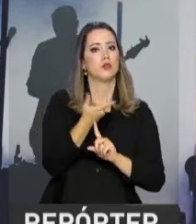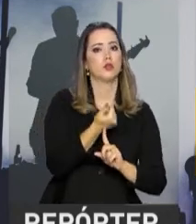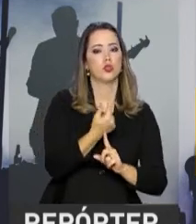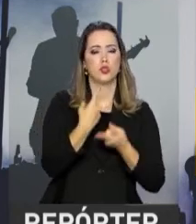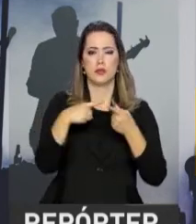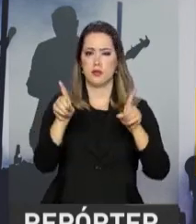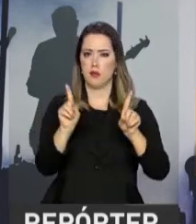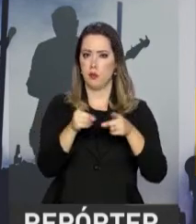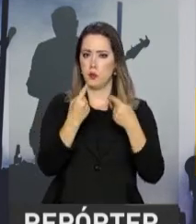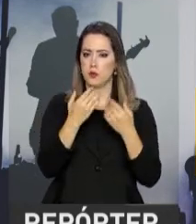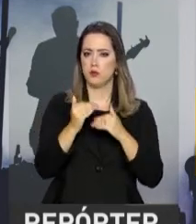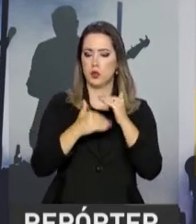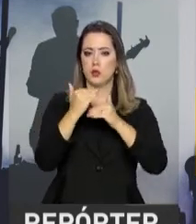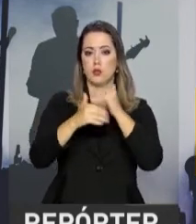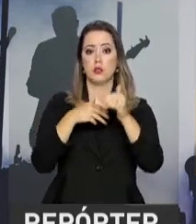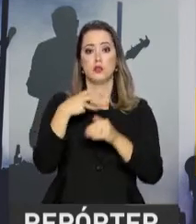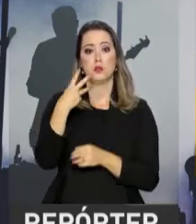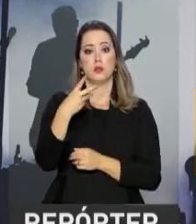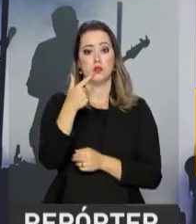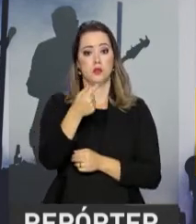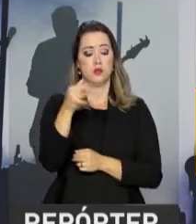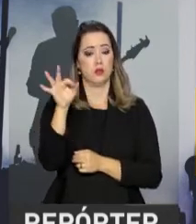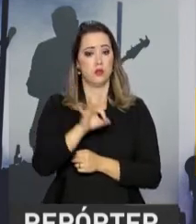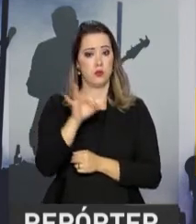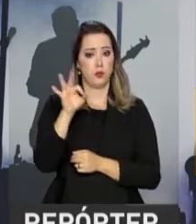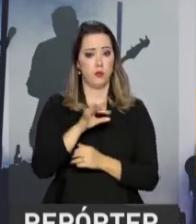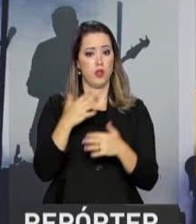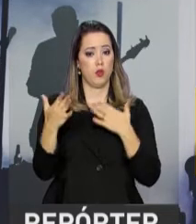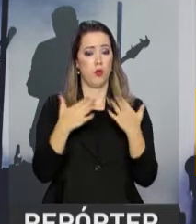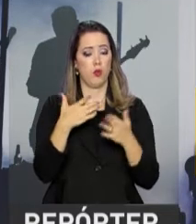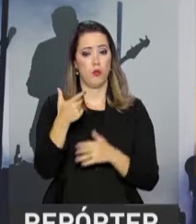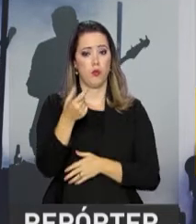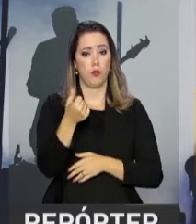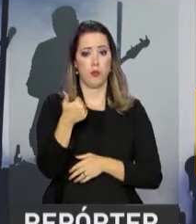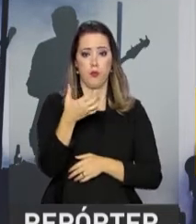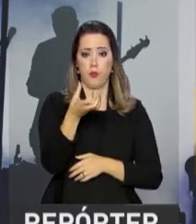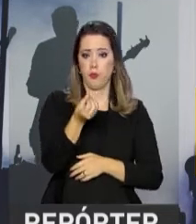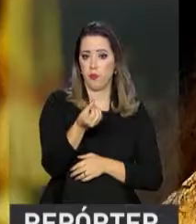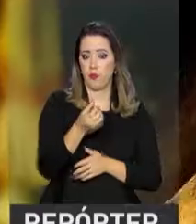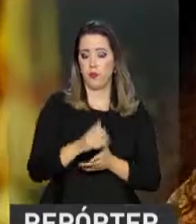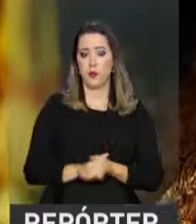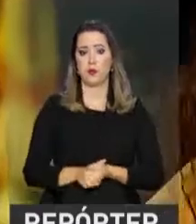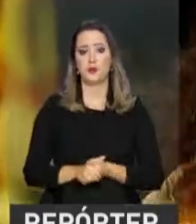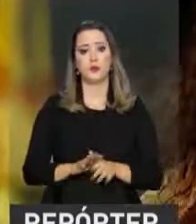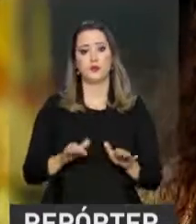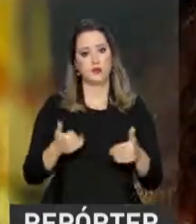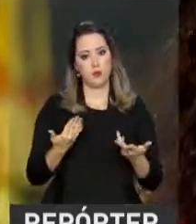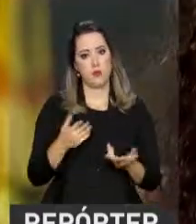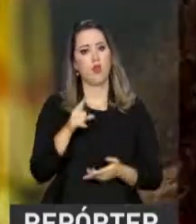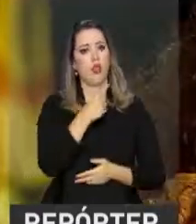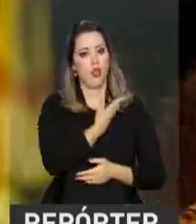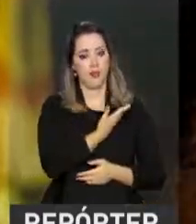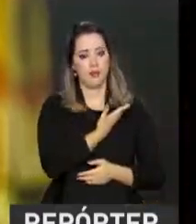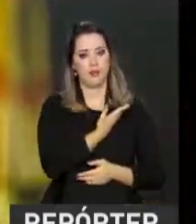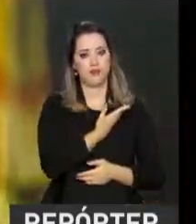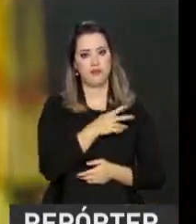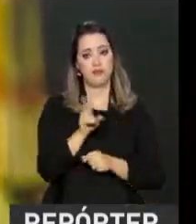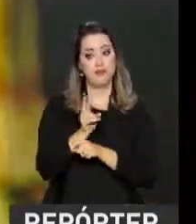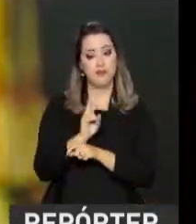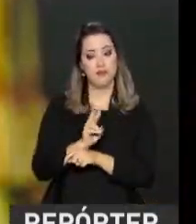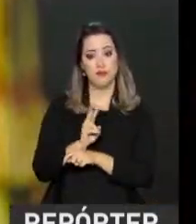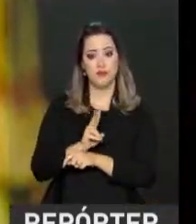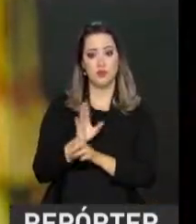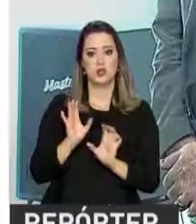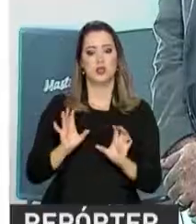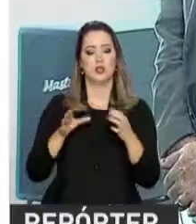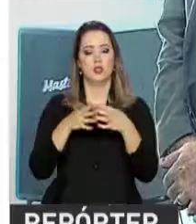Um crescimento de 37% em relação a 2016. Para Zezé Mota, a fiscalização